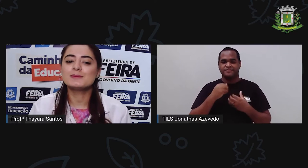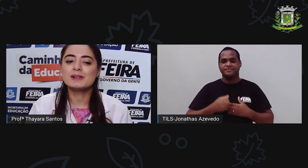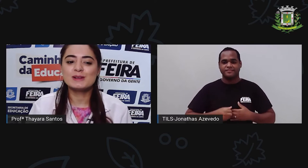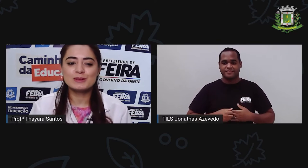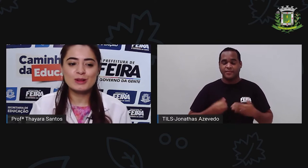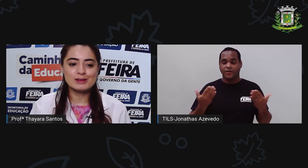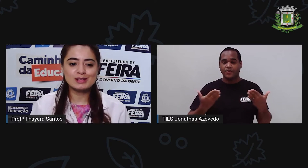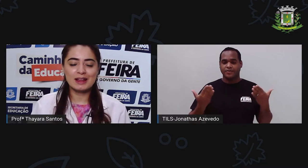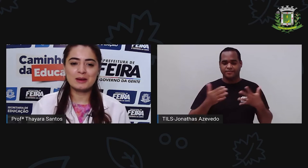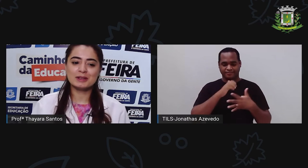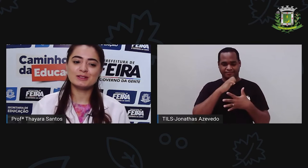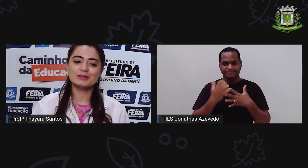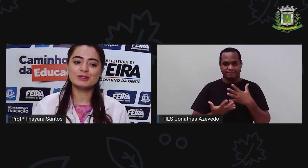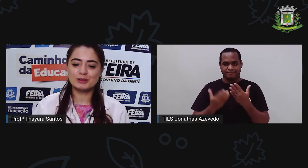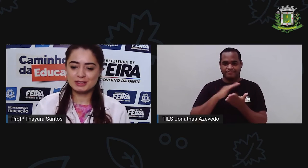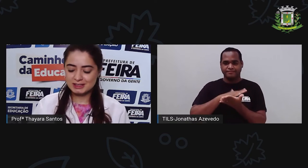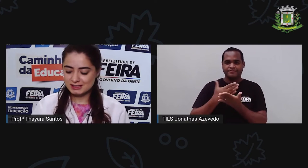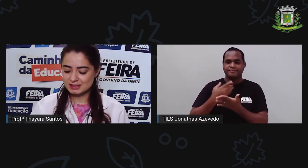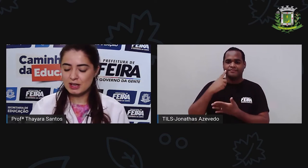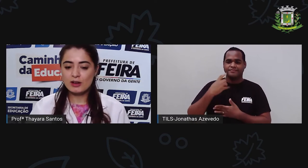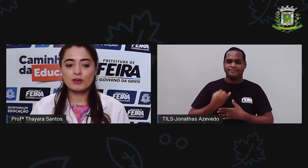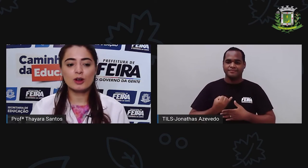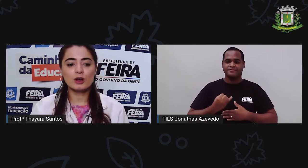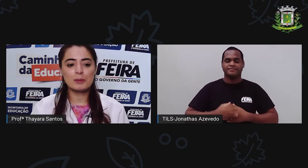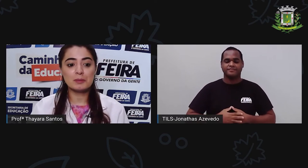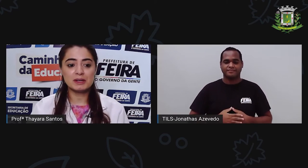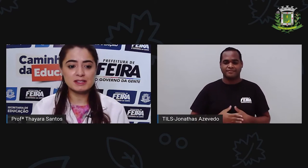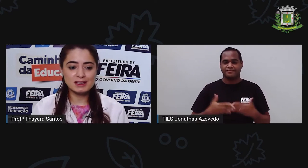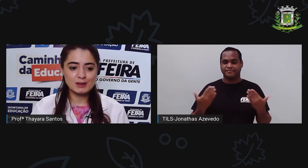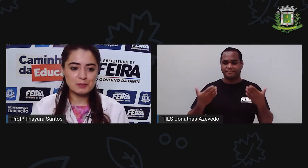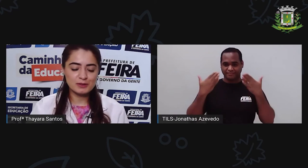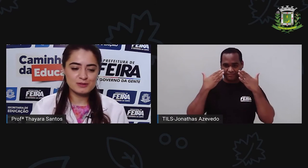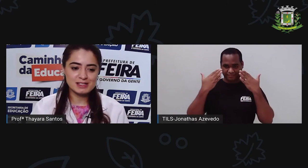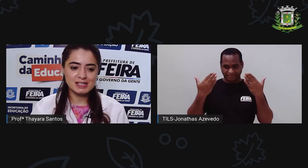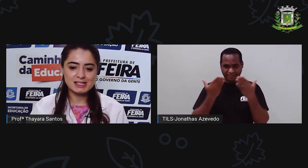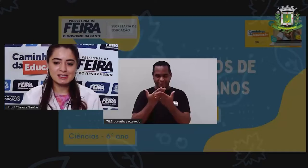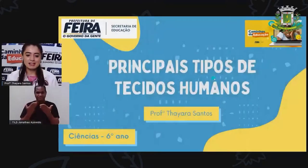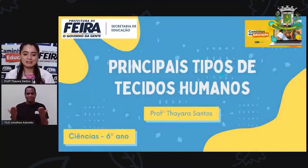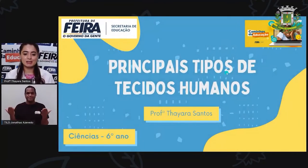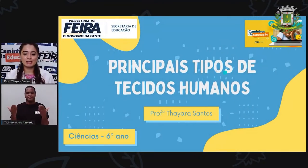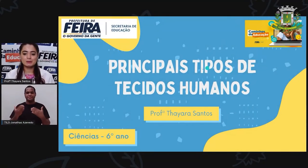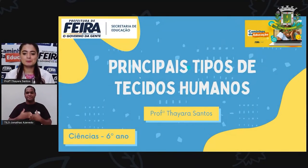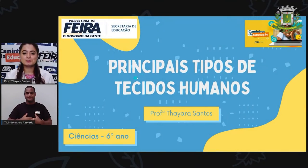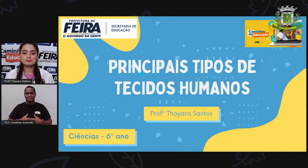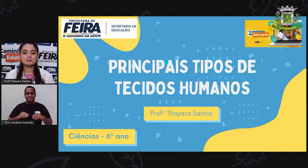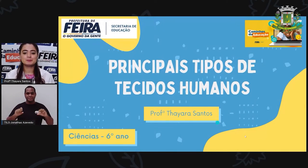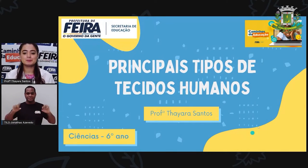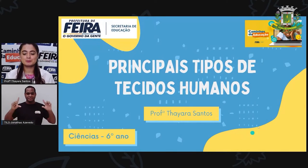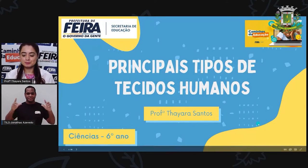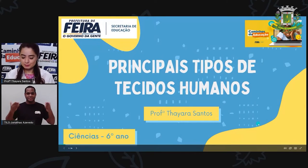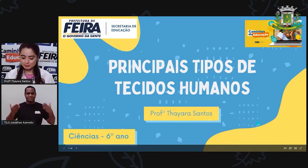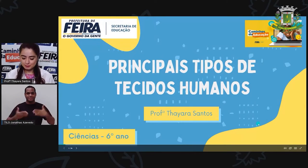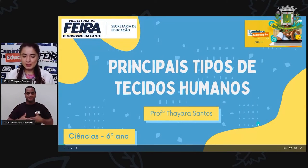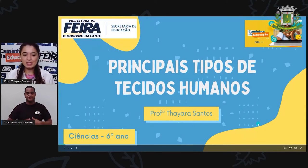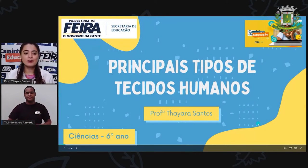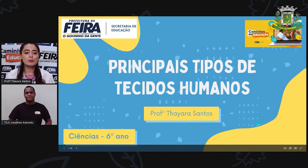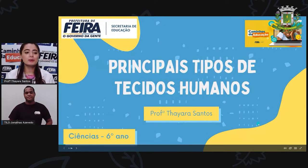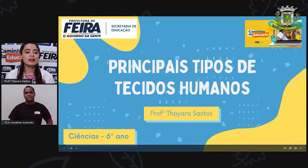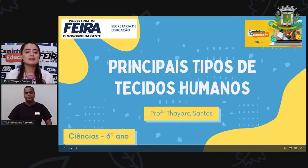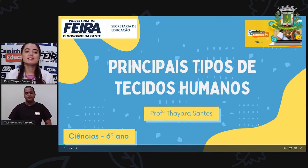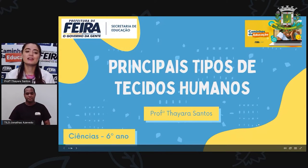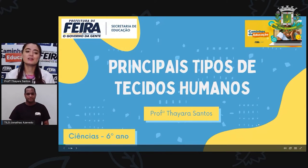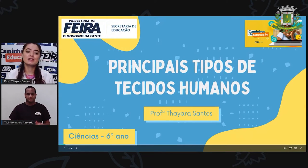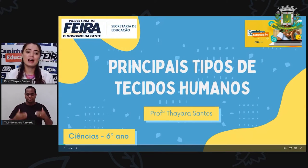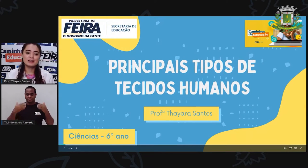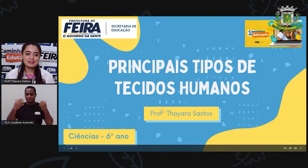tem a participação do nosso intérprete, Jonathan. Vou colocar minha apresentação aí para vocês na tela. E vamos